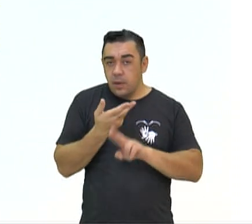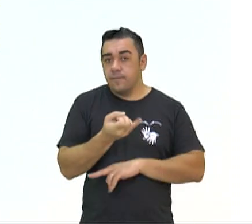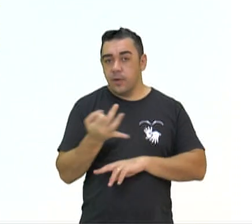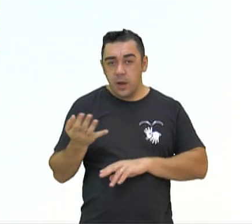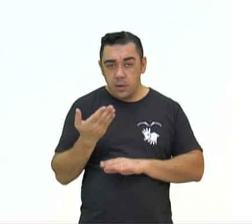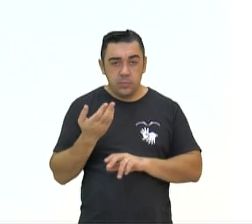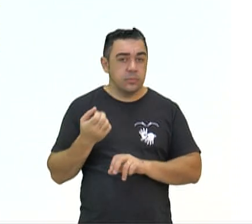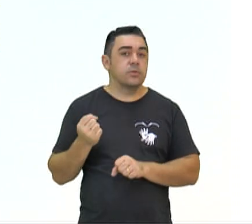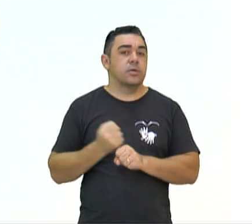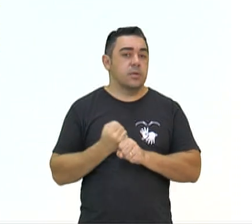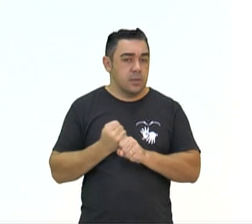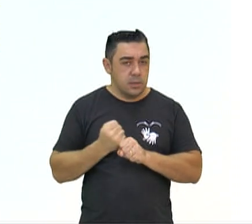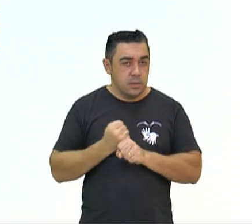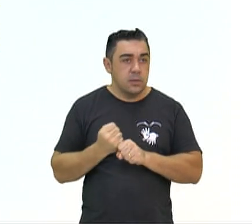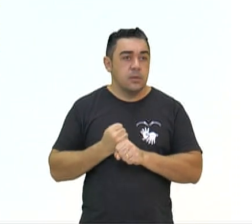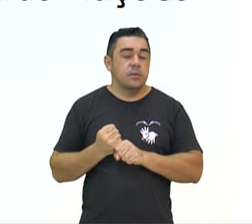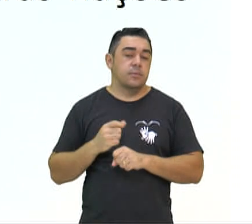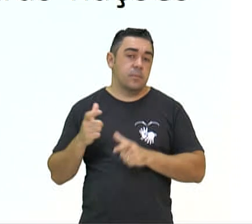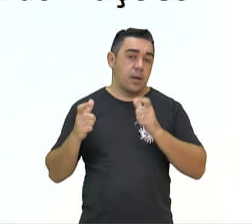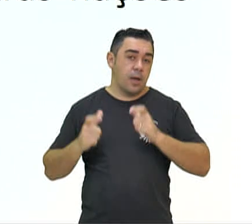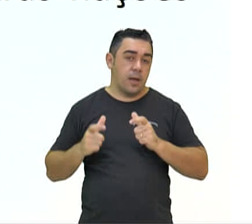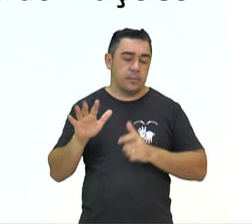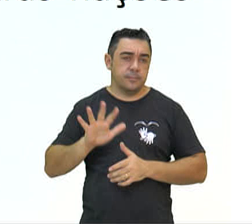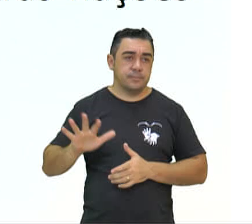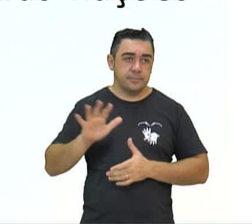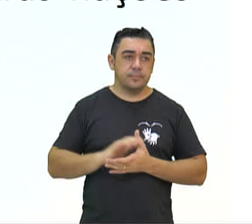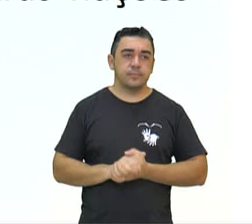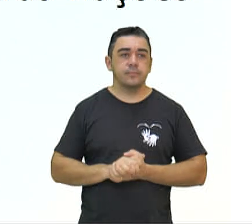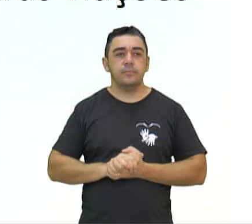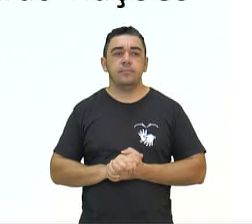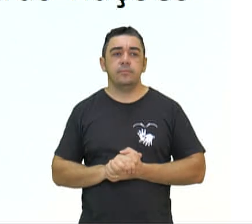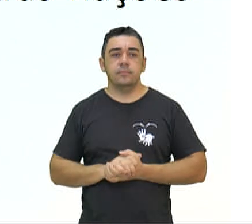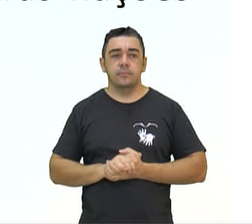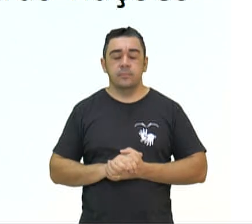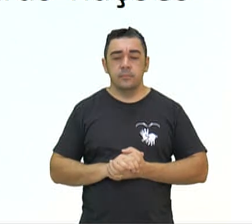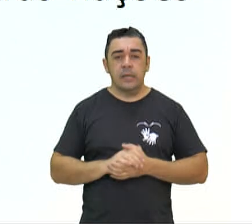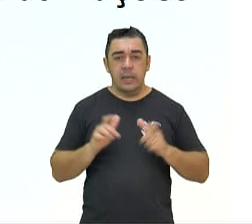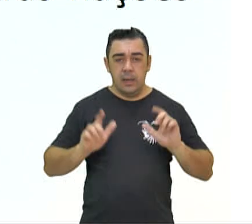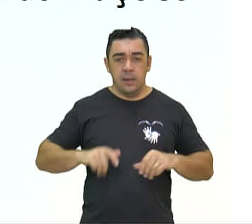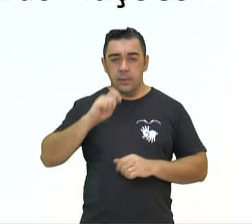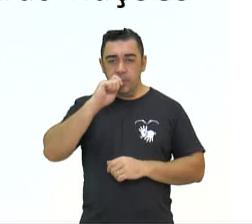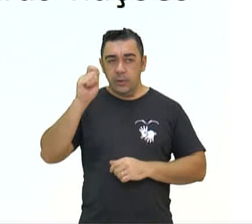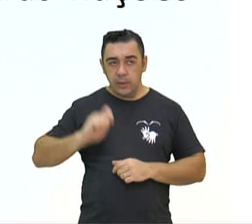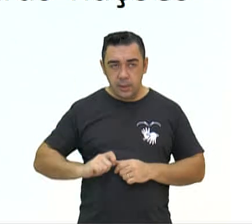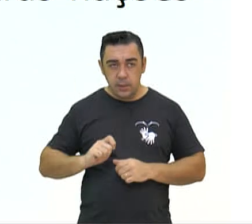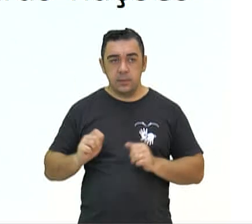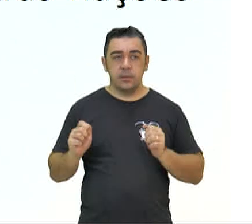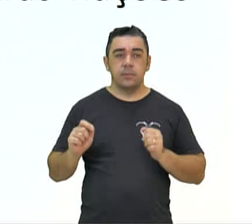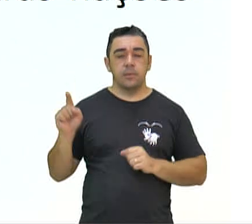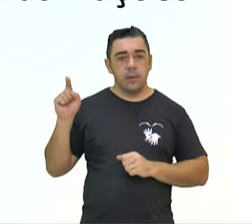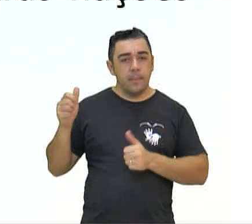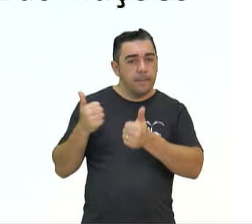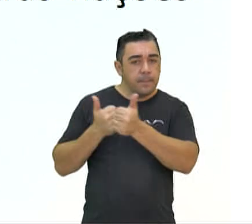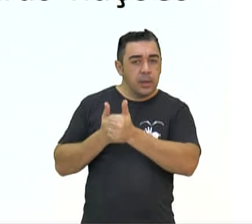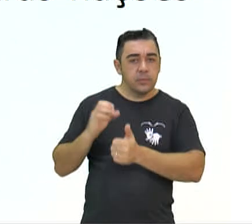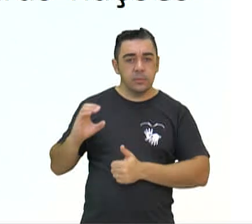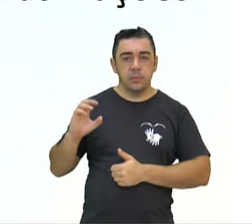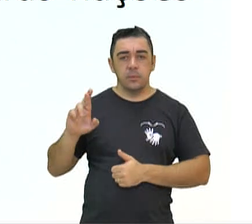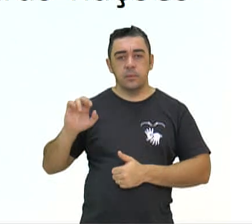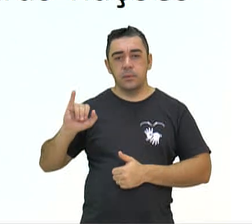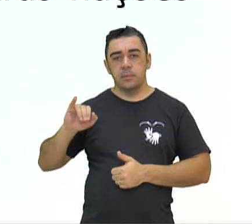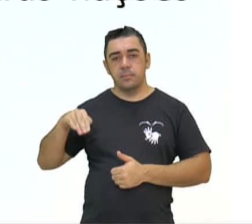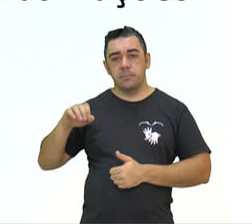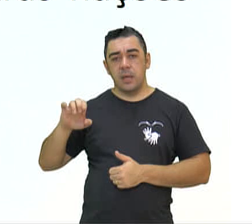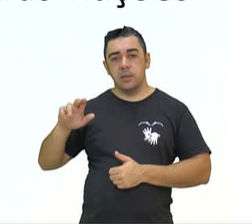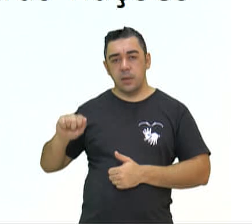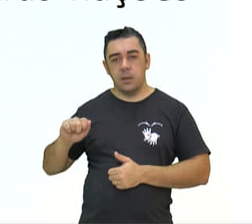mais disputada do que todas as outras. O impasse vivido pela região da Ucrânia, na Crimeia, é só mais um